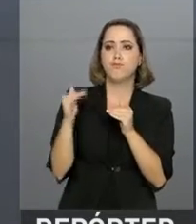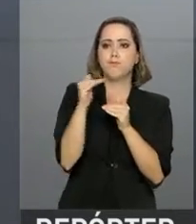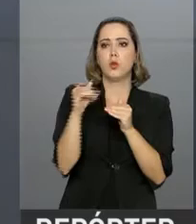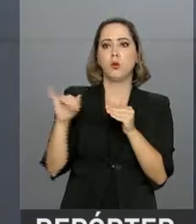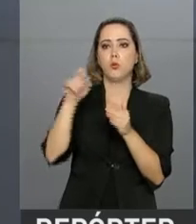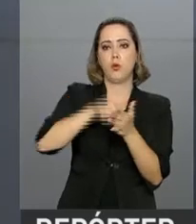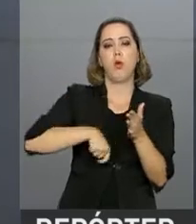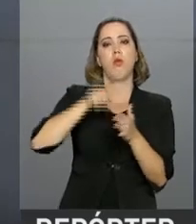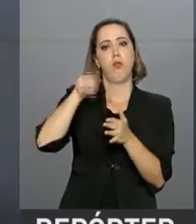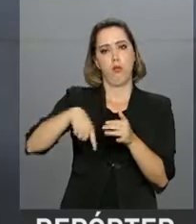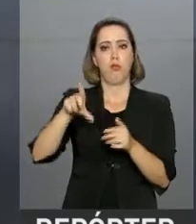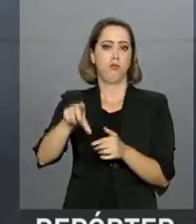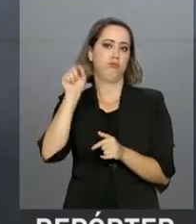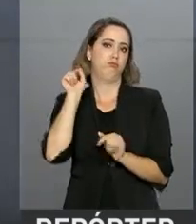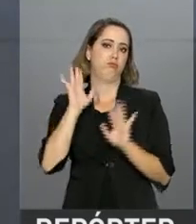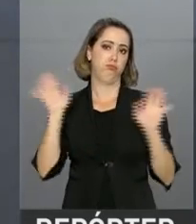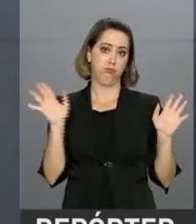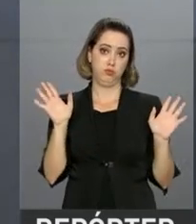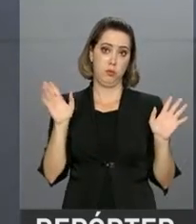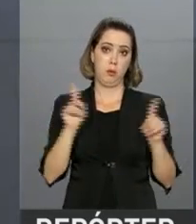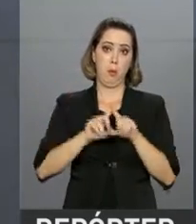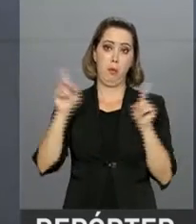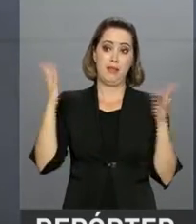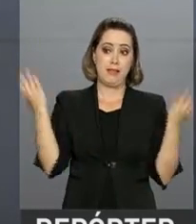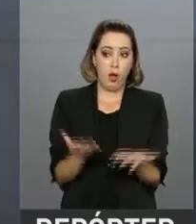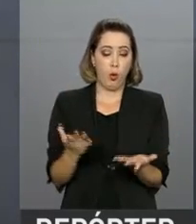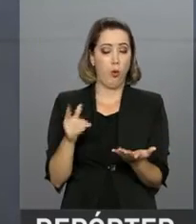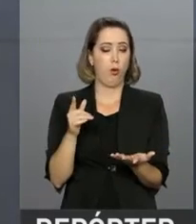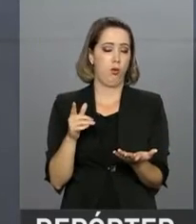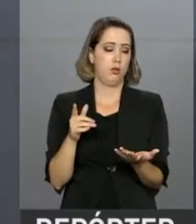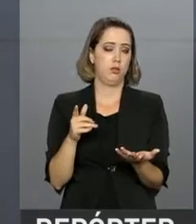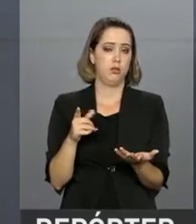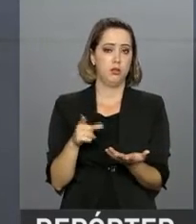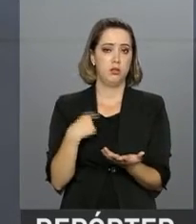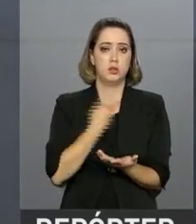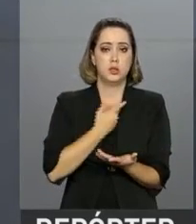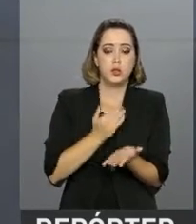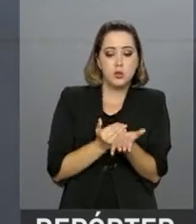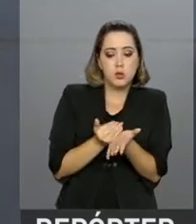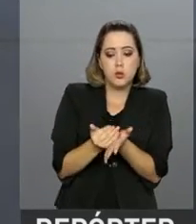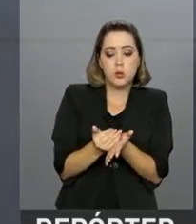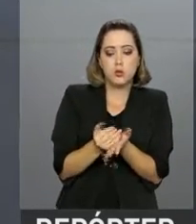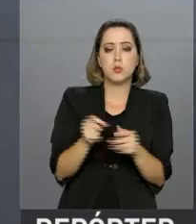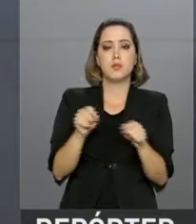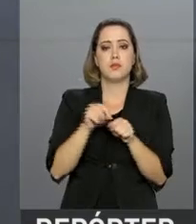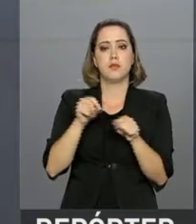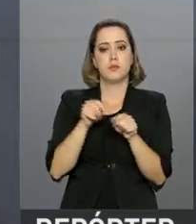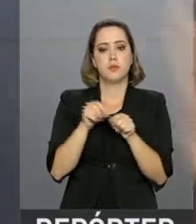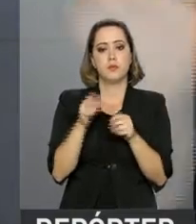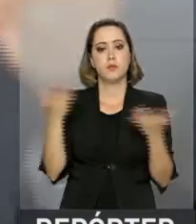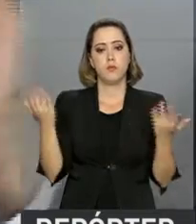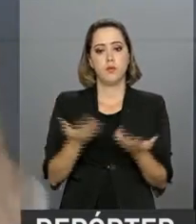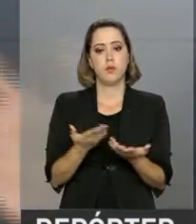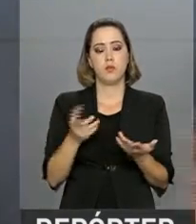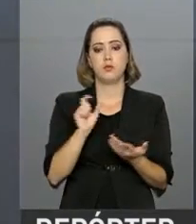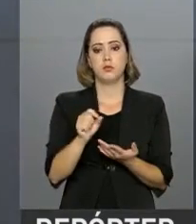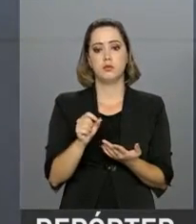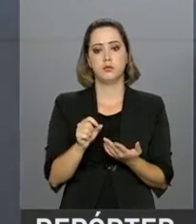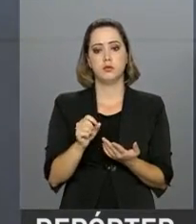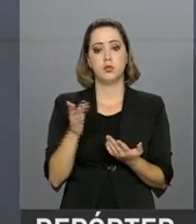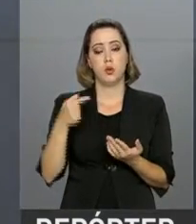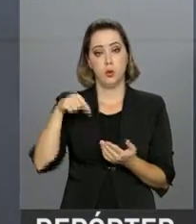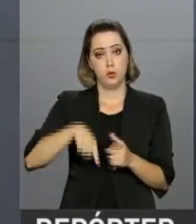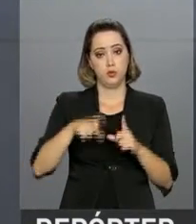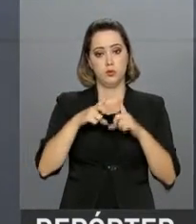é uma opção. No momento, o que nós estamos começando a fazer, hoje, aliás, eu estarei